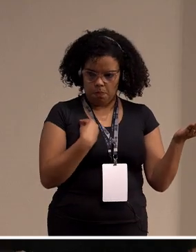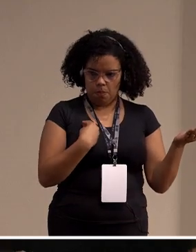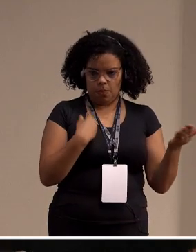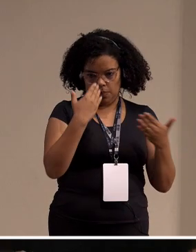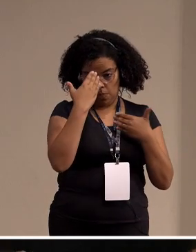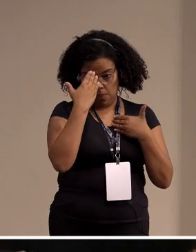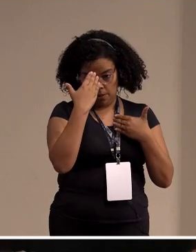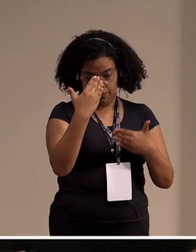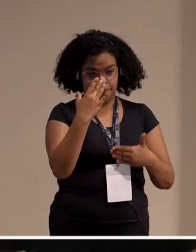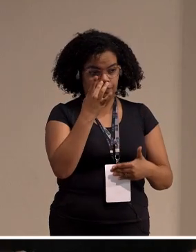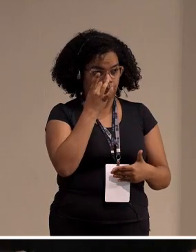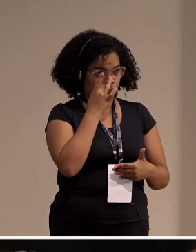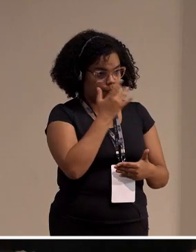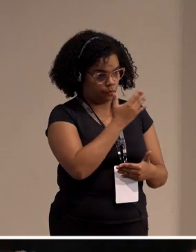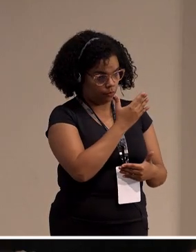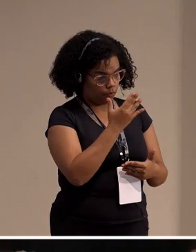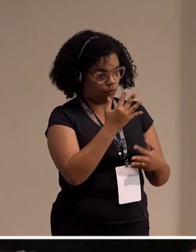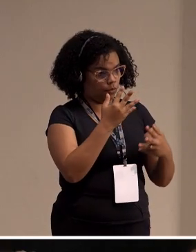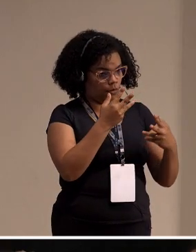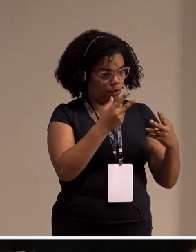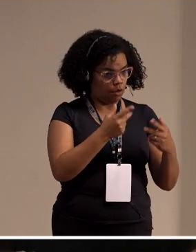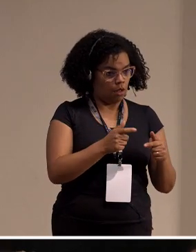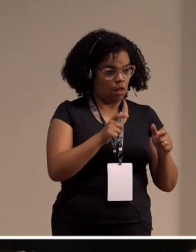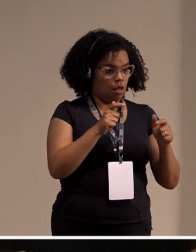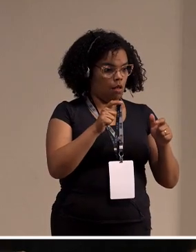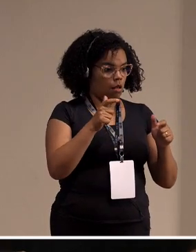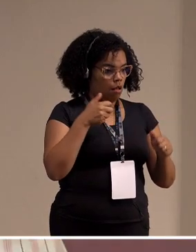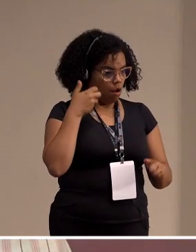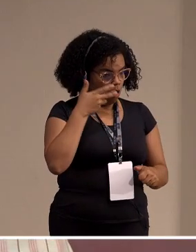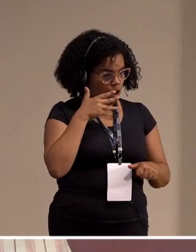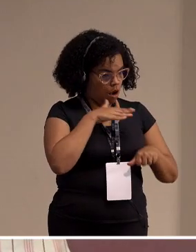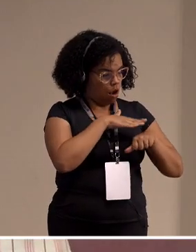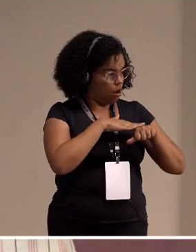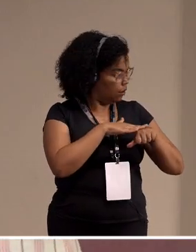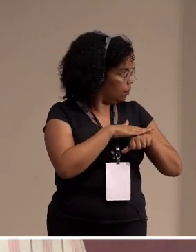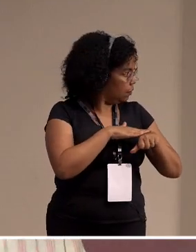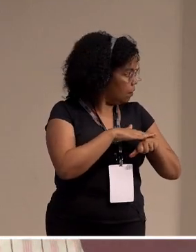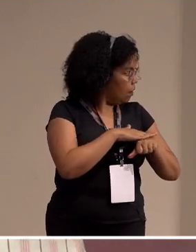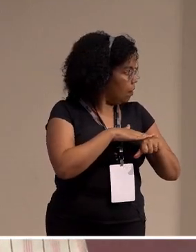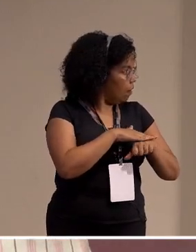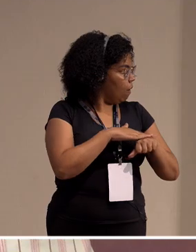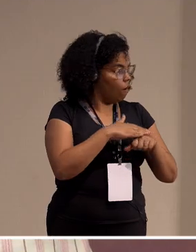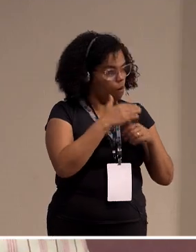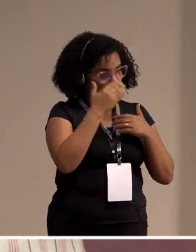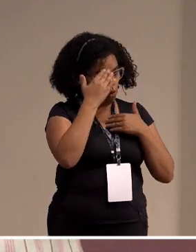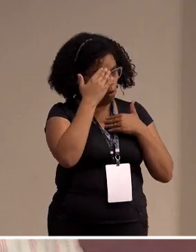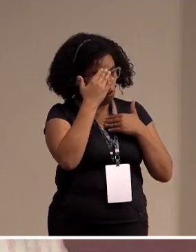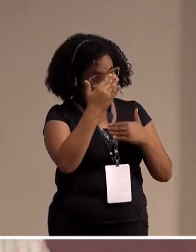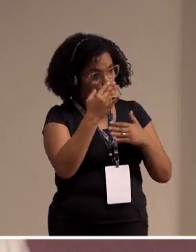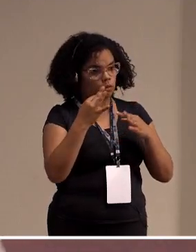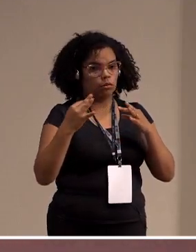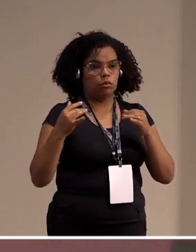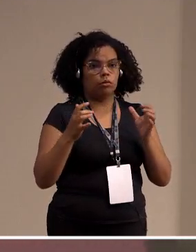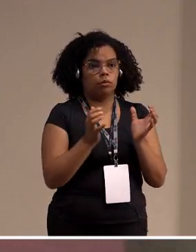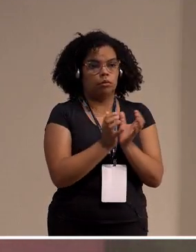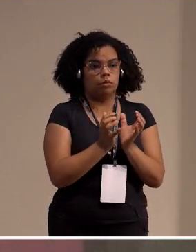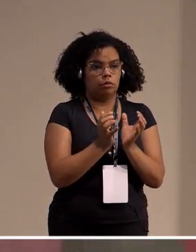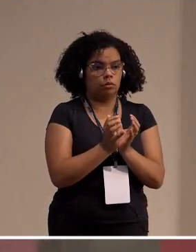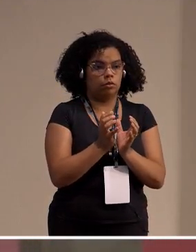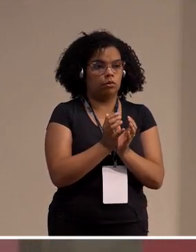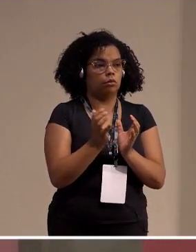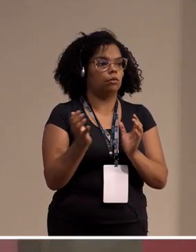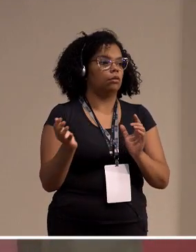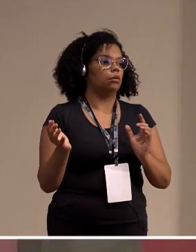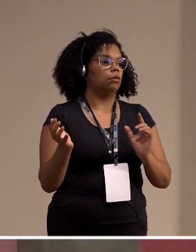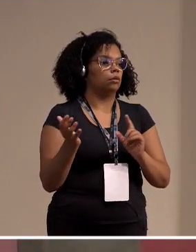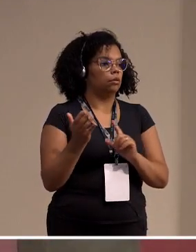a presença de todas as pessoas que vieram assistir a essa conversa e agradecer toda a equipe e produção da Feira